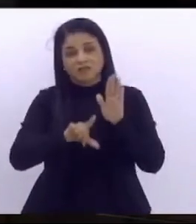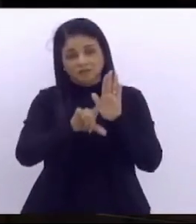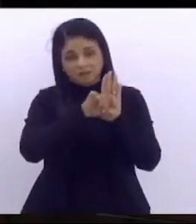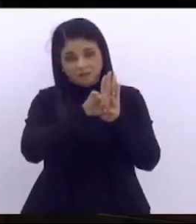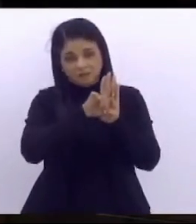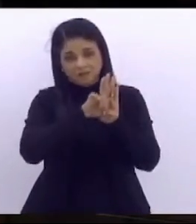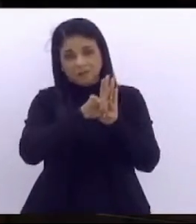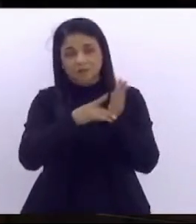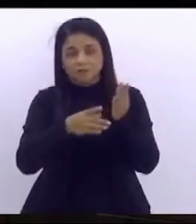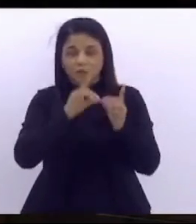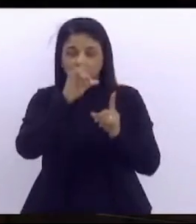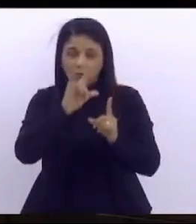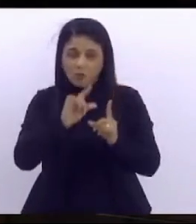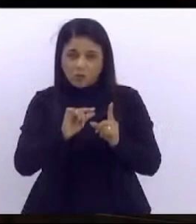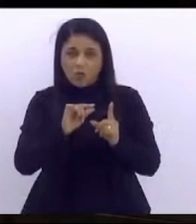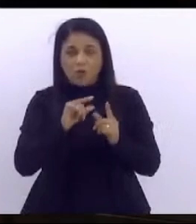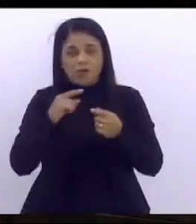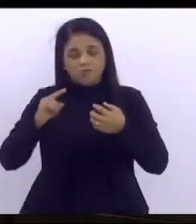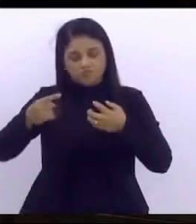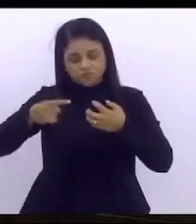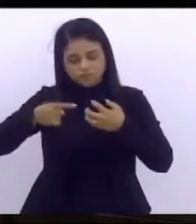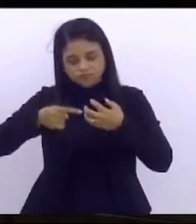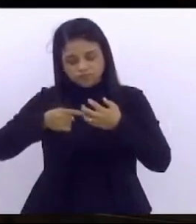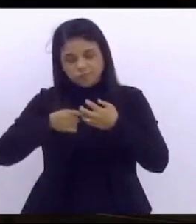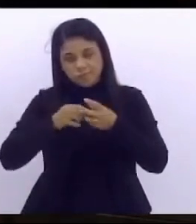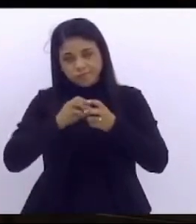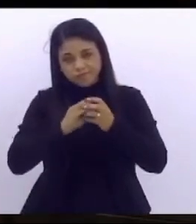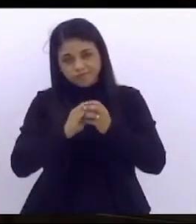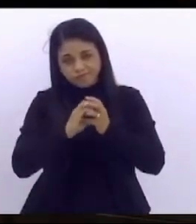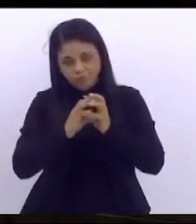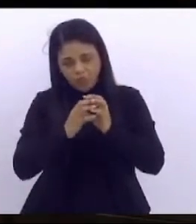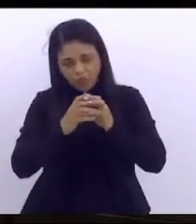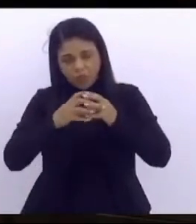provavelmente é menor, né? Até porque a taxa de fecundidade reduz.